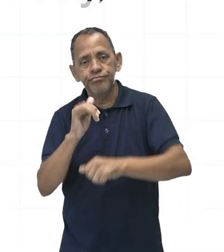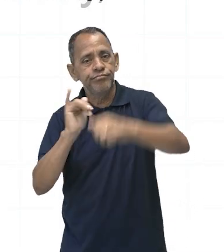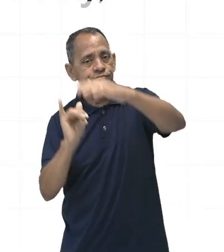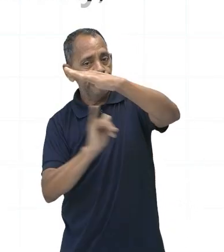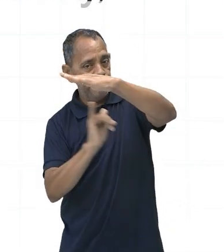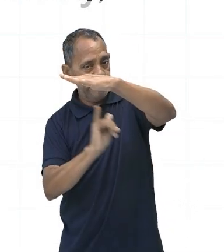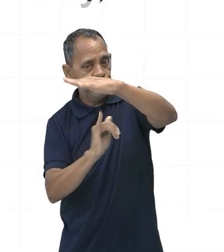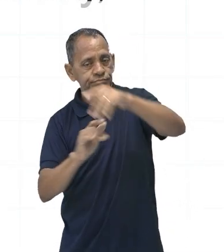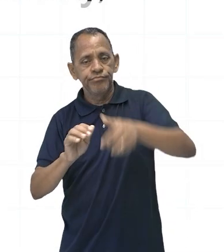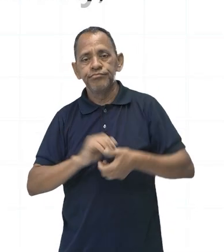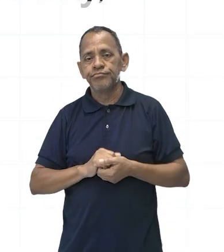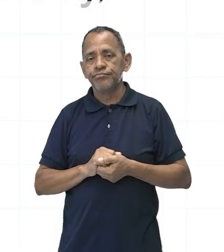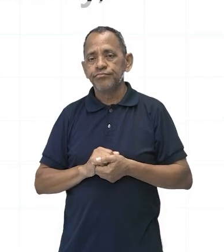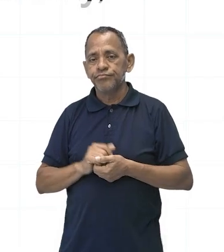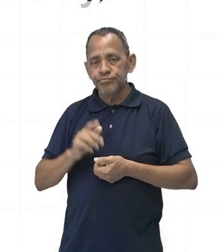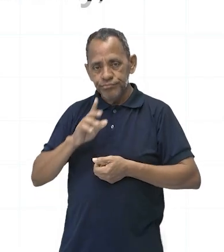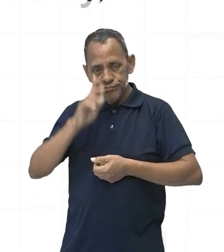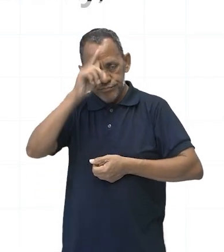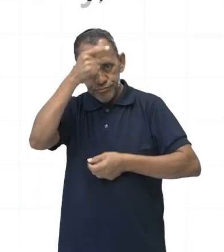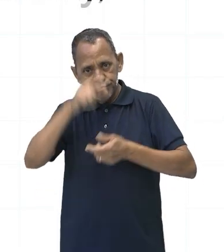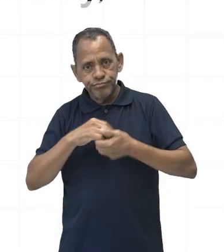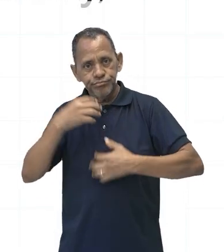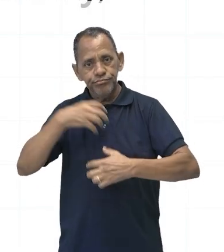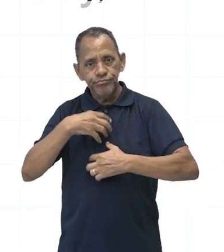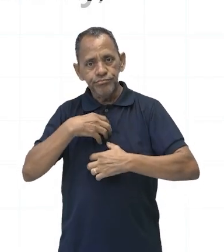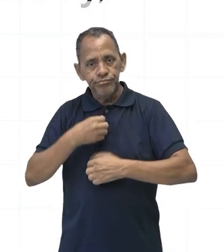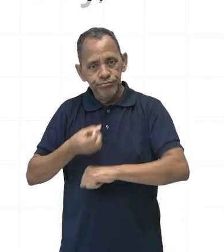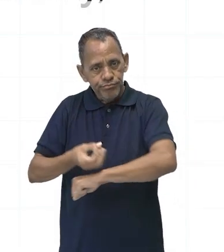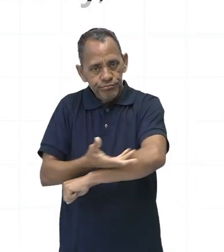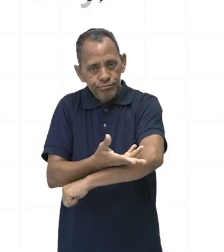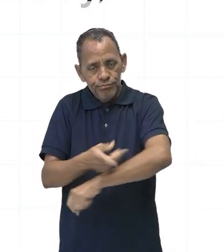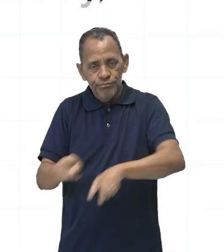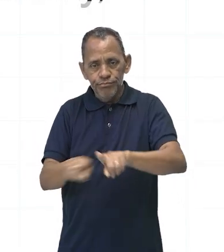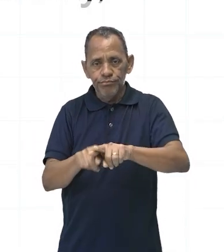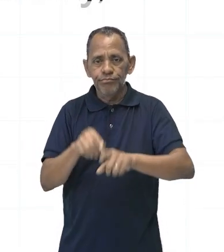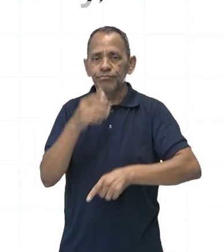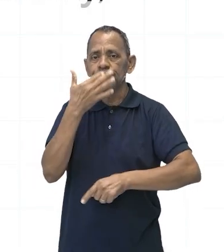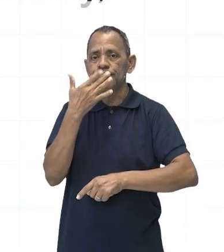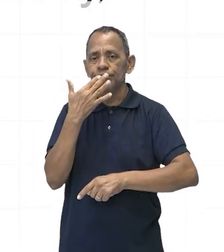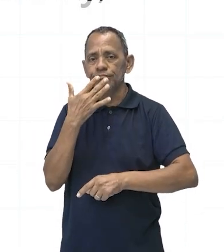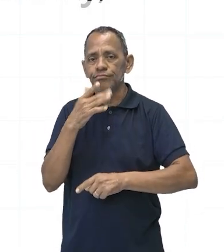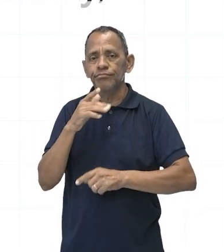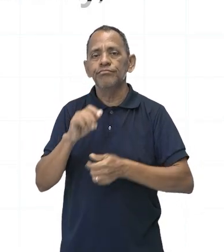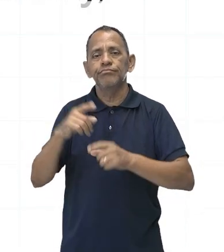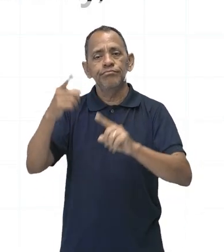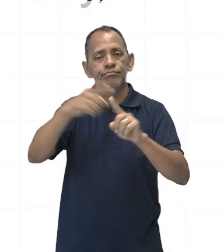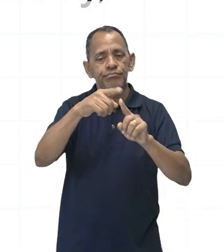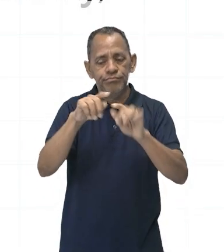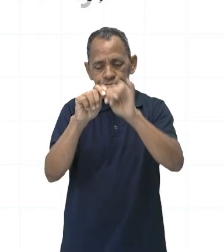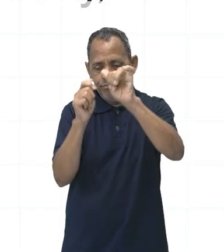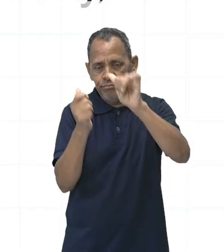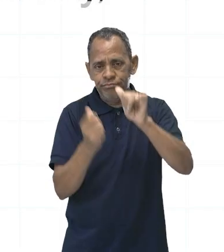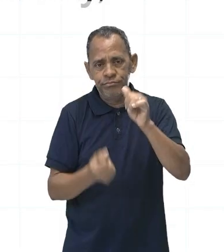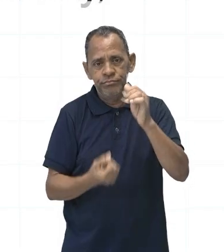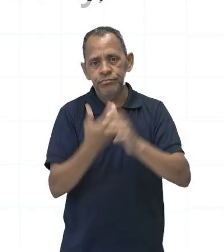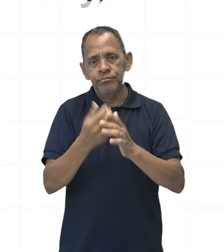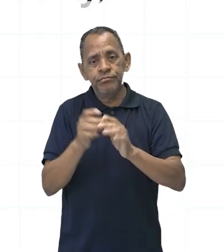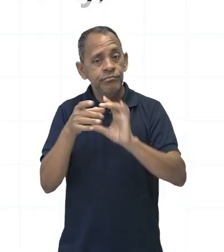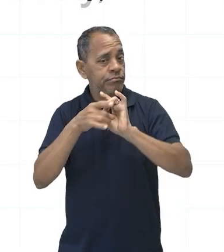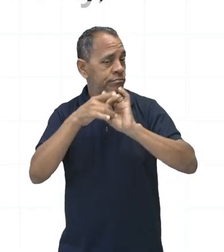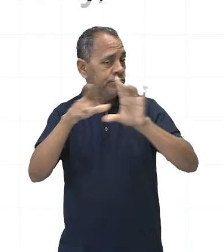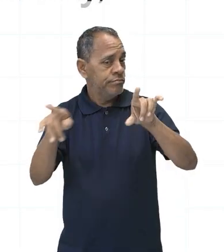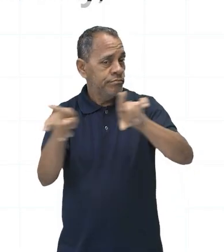informal. Predominam os sentimentos e emoções. As cores e as formas são criadas